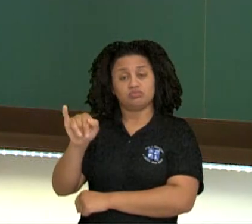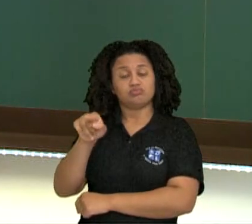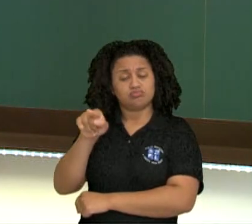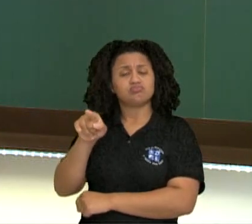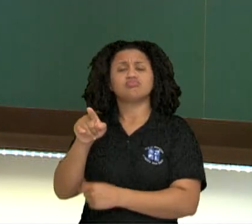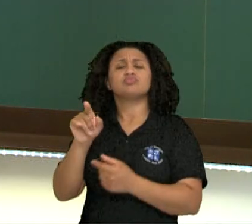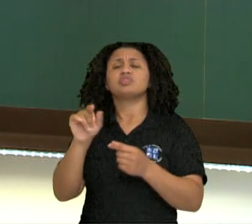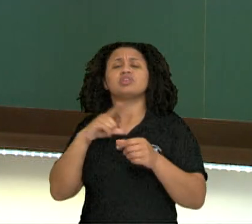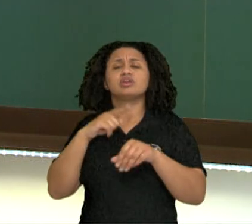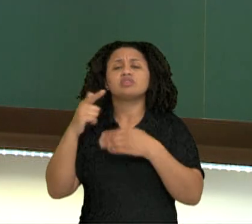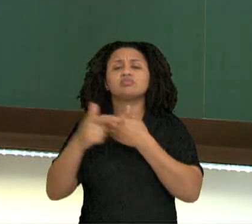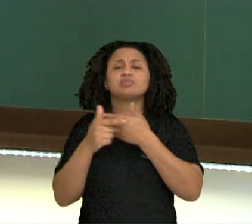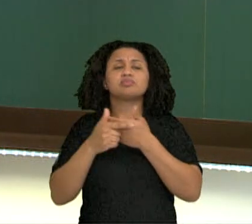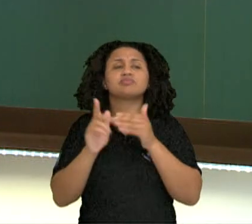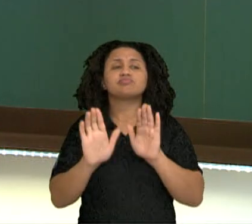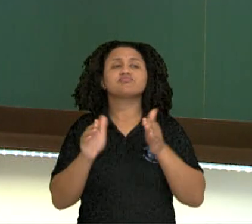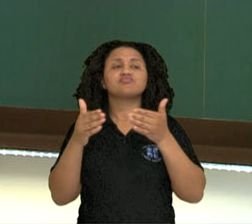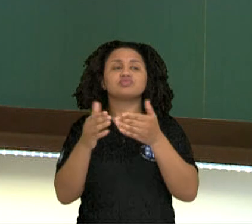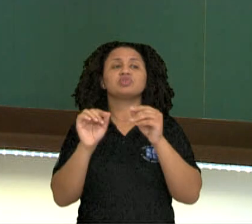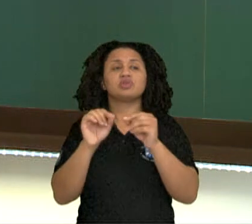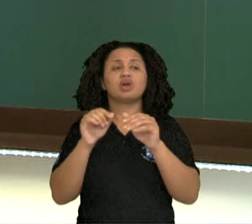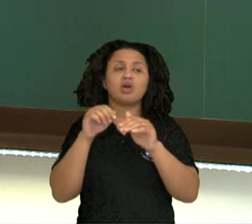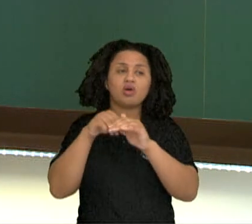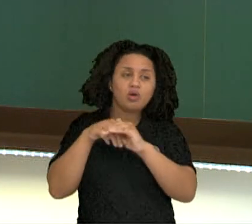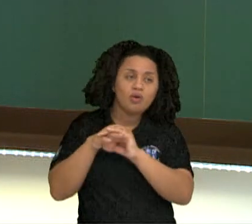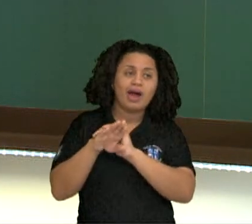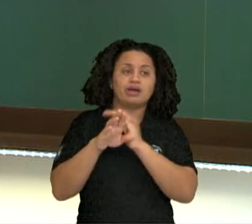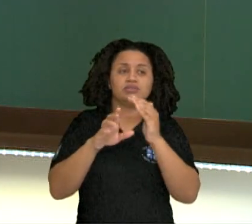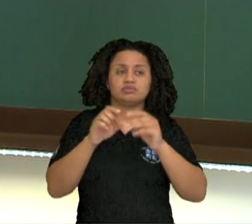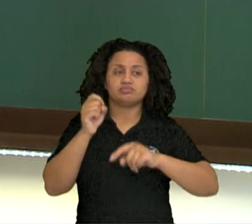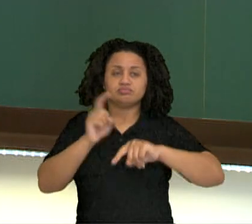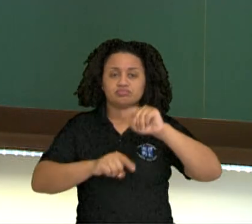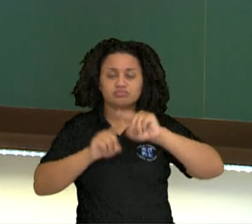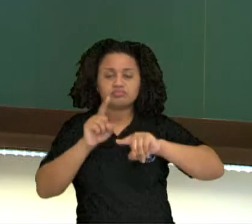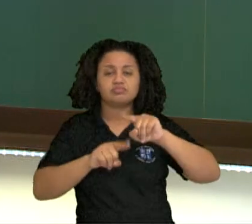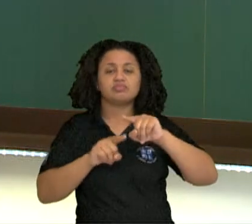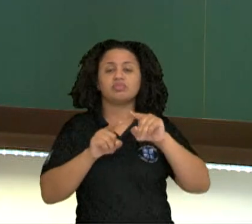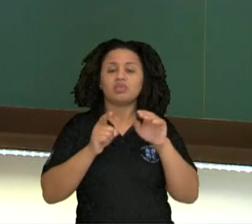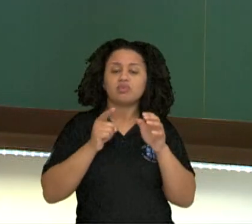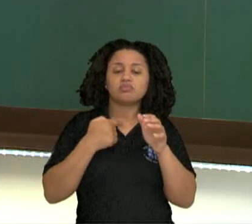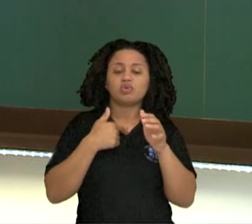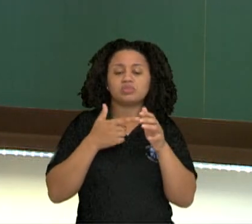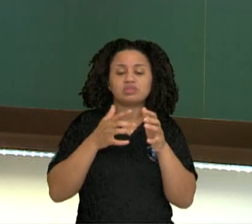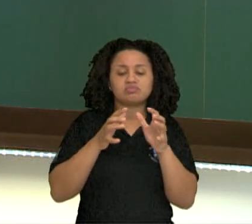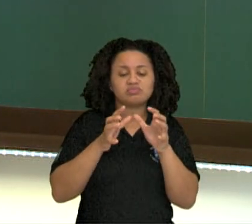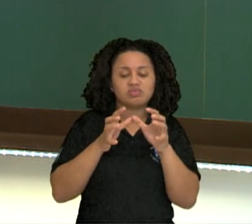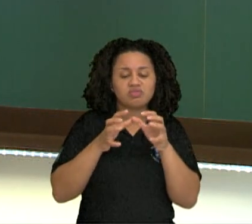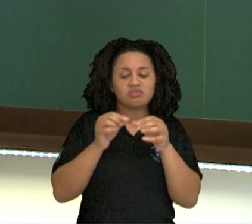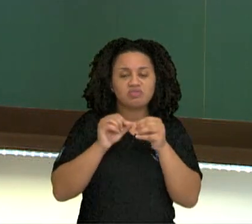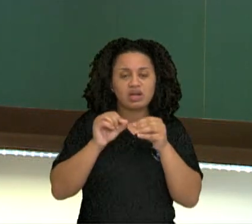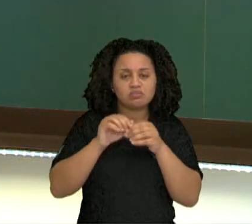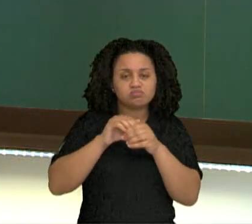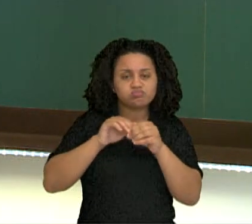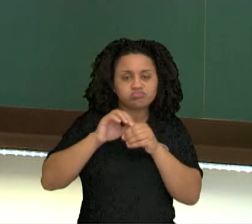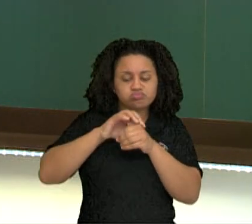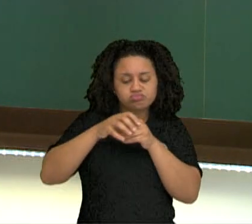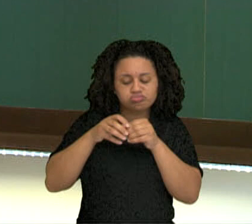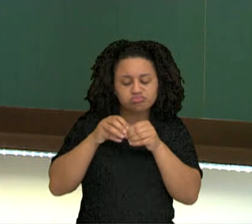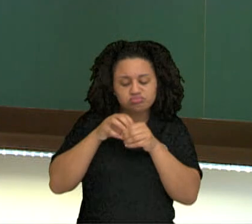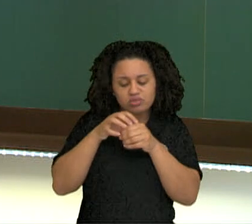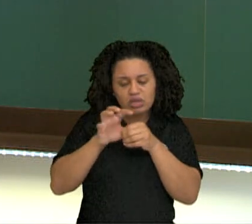ele tem uma função específica ali ele era maizena substâncias ele faz o empacotamento ele queria vesículas naquela